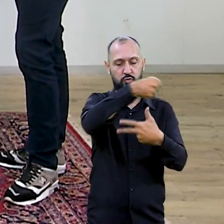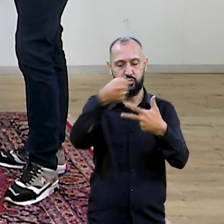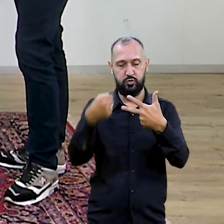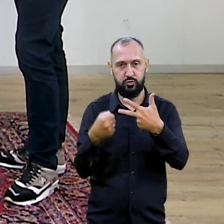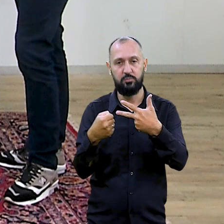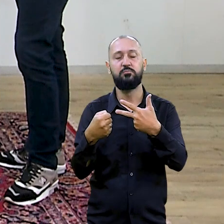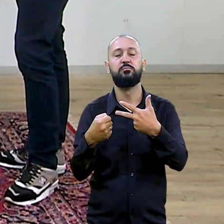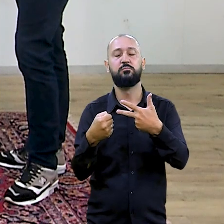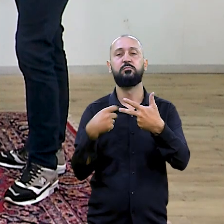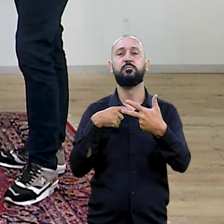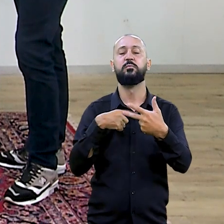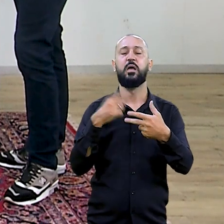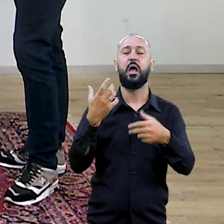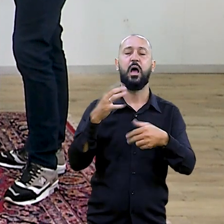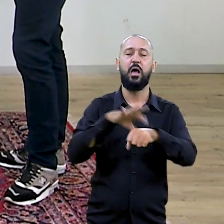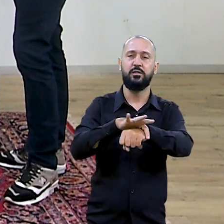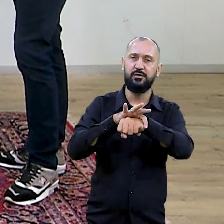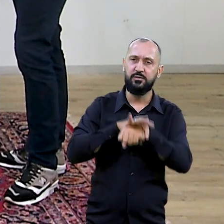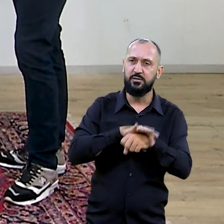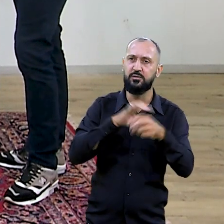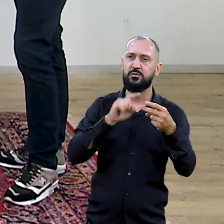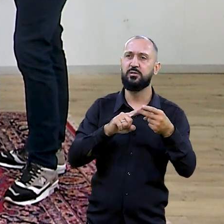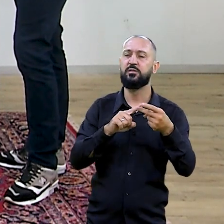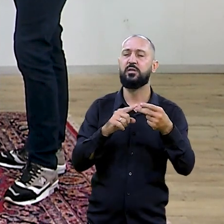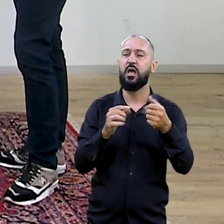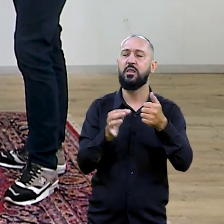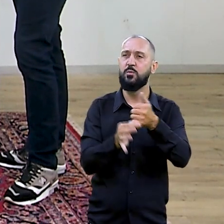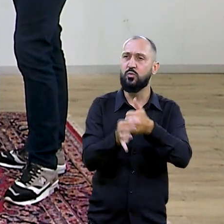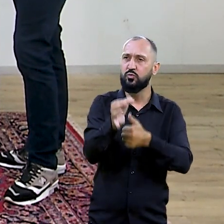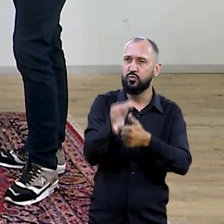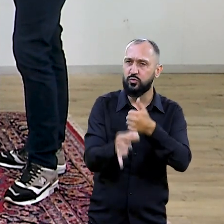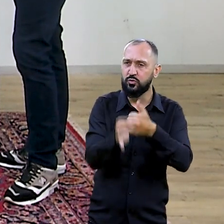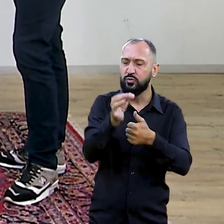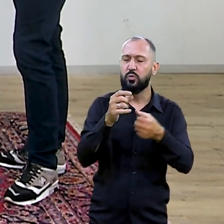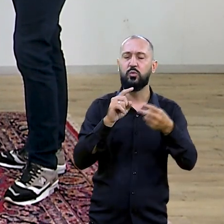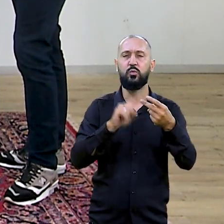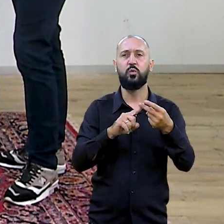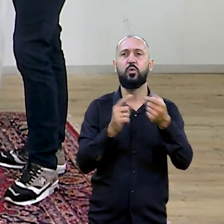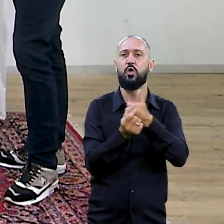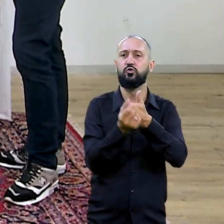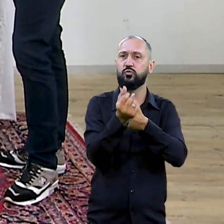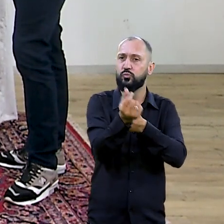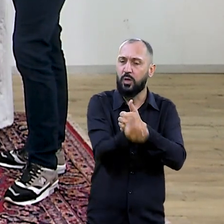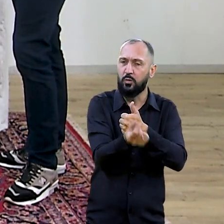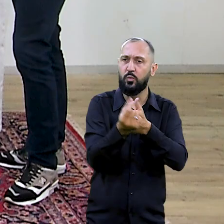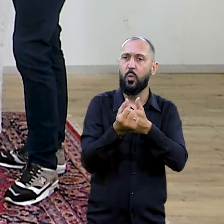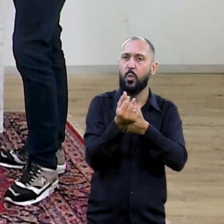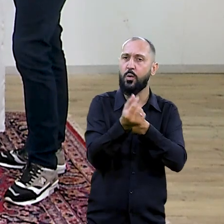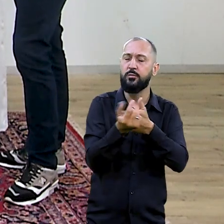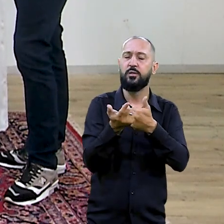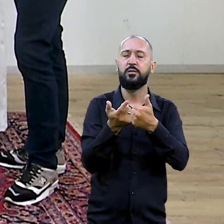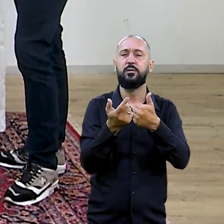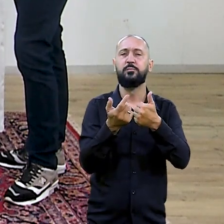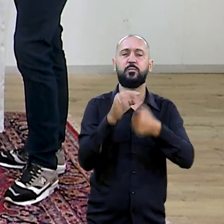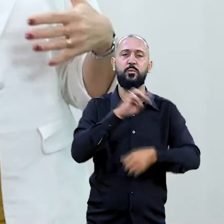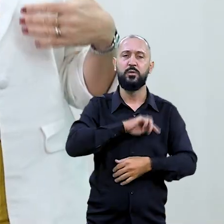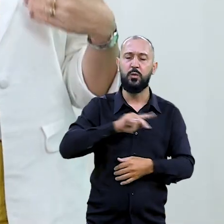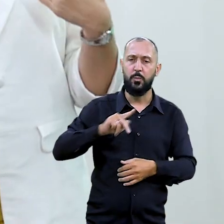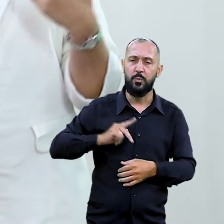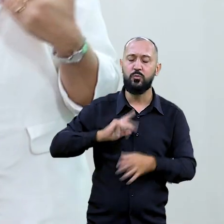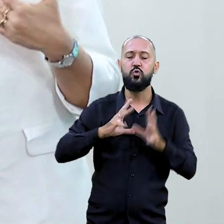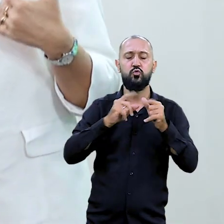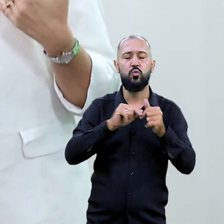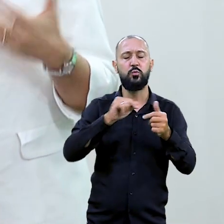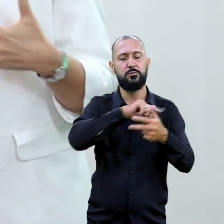você doar o abraço para as pessoas em vulnerabilidade. Tem um engajamento das entidades. Tem também parceiros, que a gente chama assim, tem uns que a gente chama